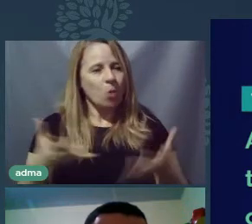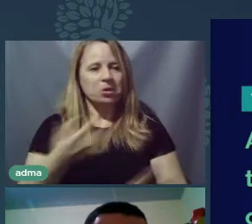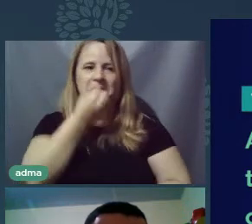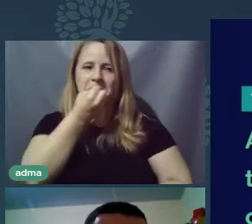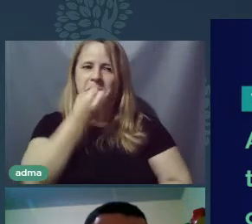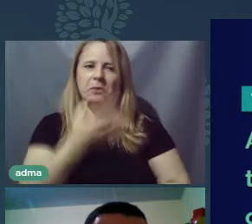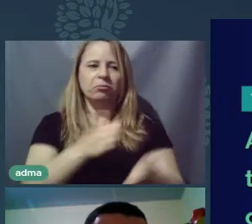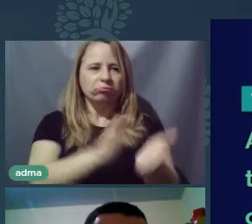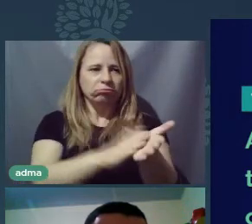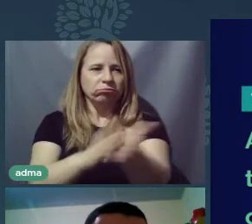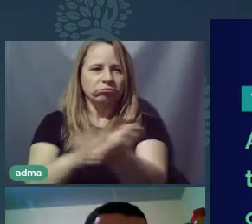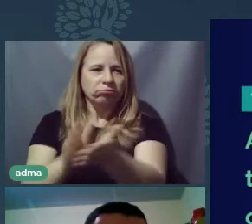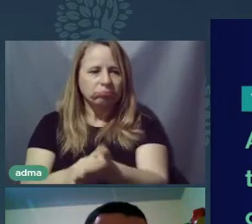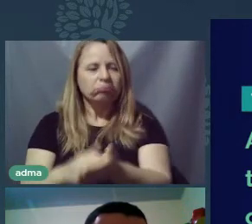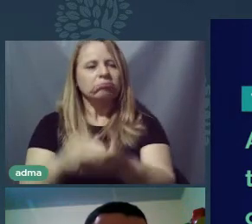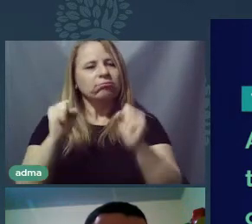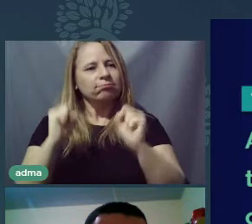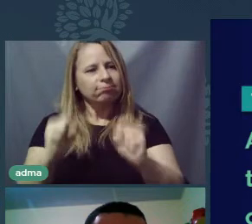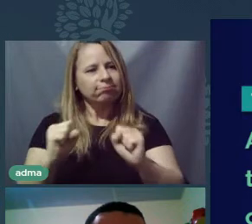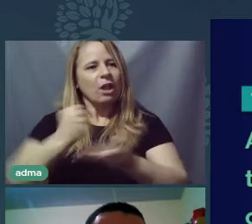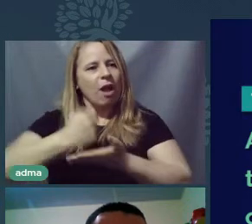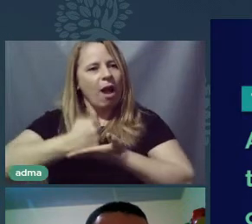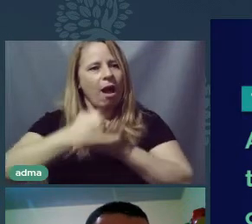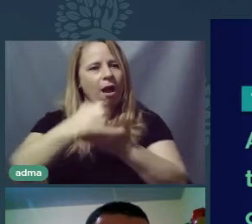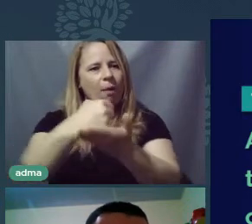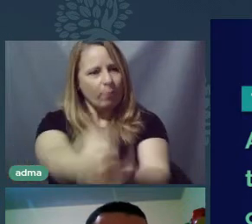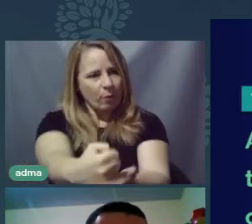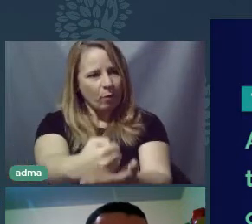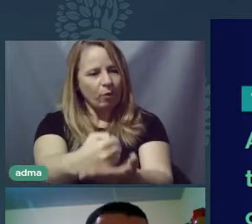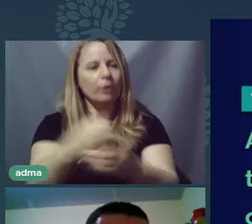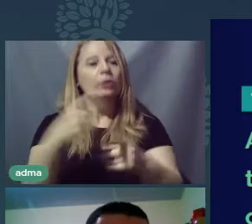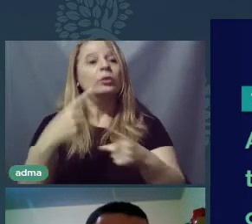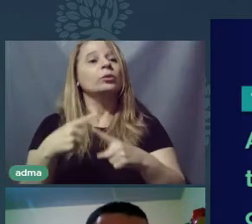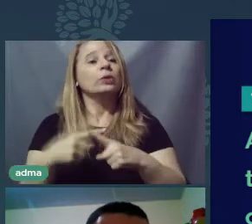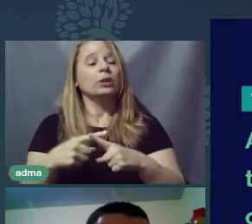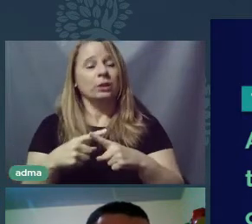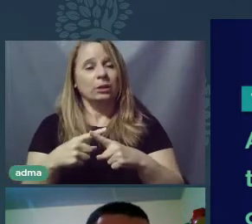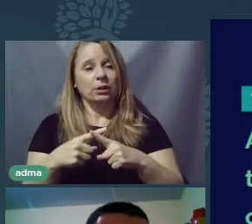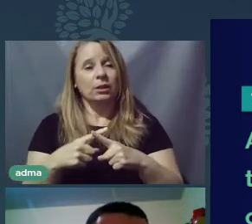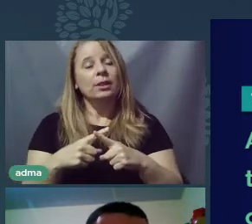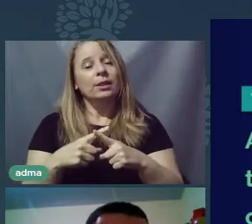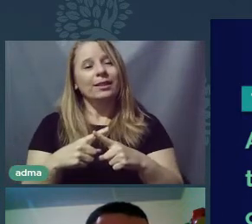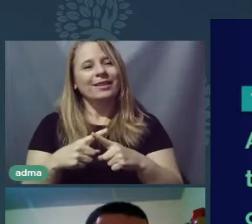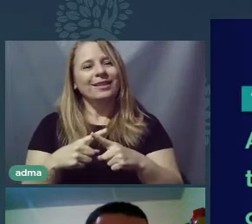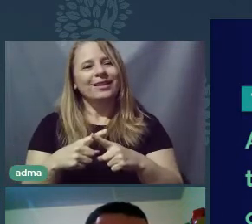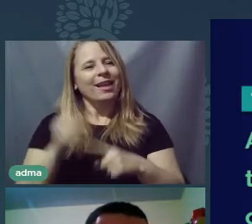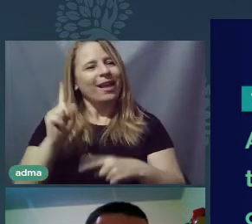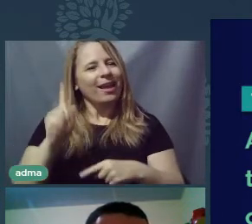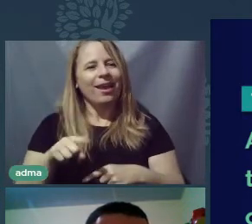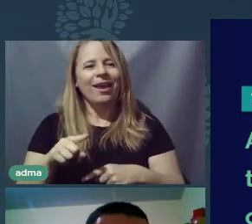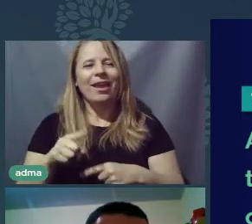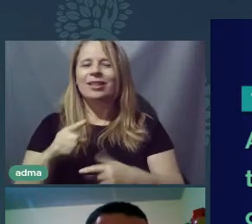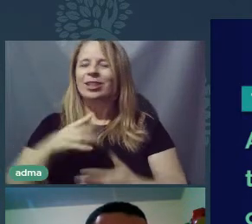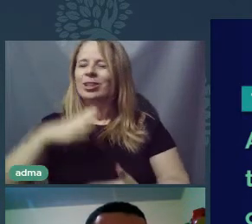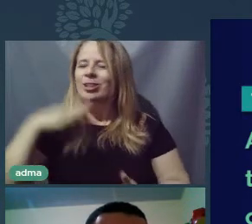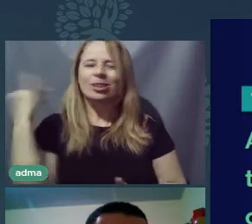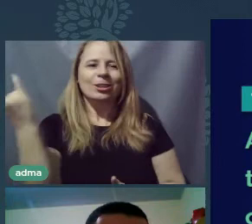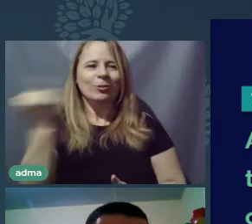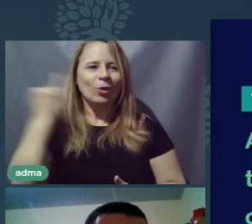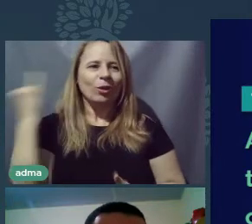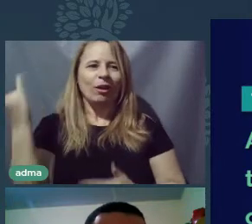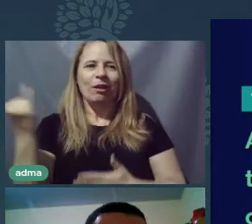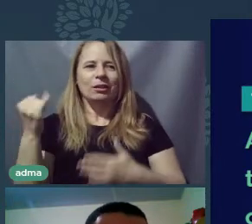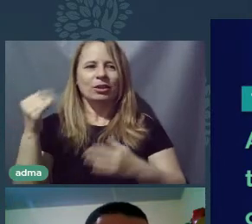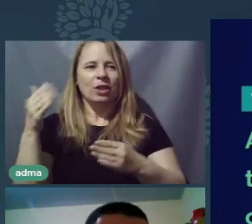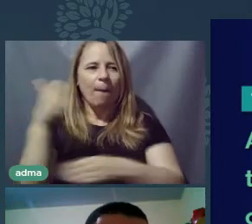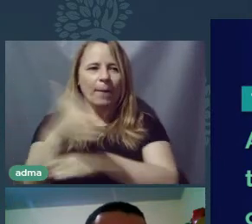nosso apoio incondicional, porque, antes de tudo, é muito bem-vinda a participação